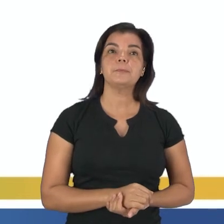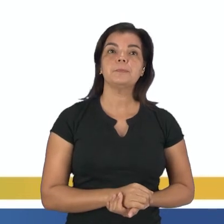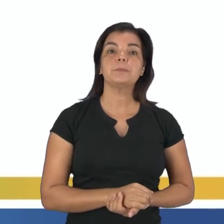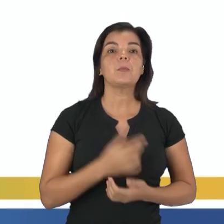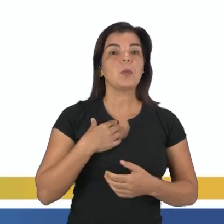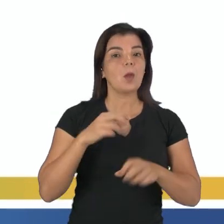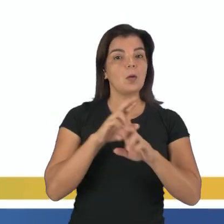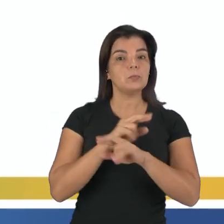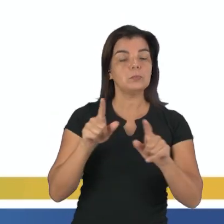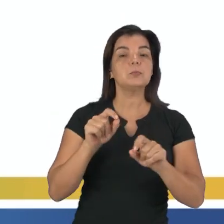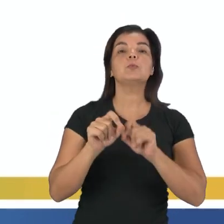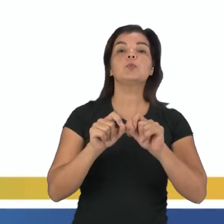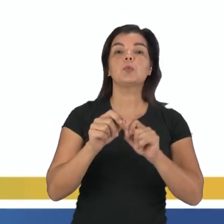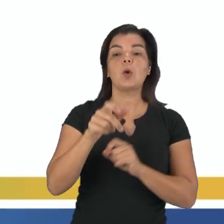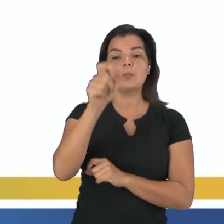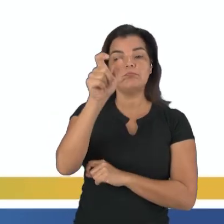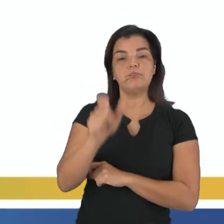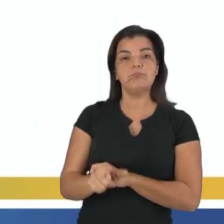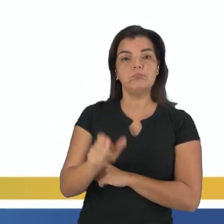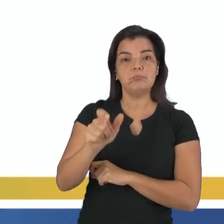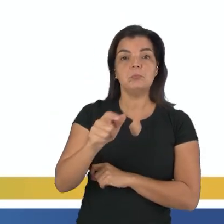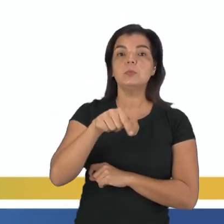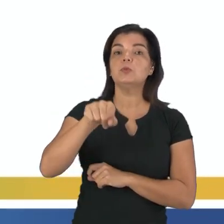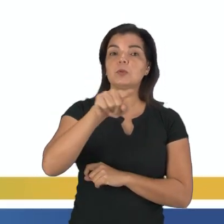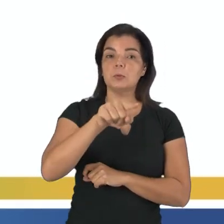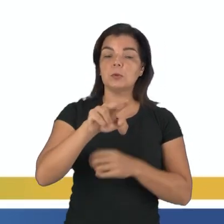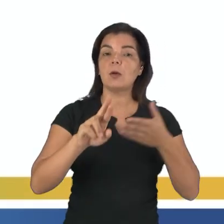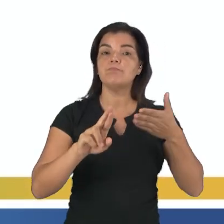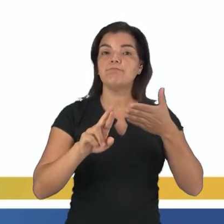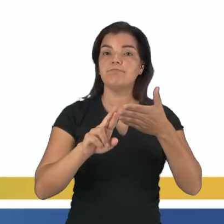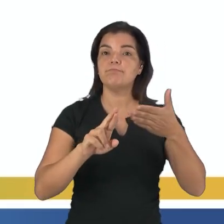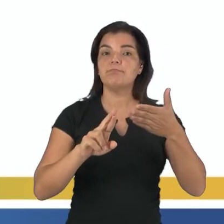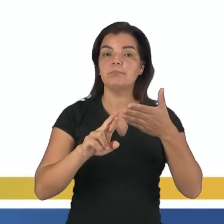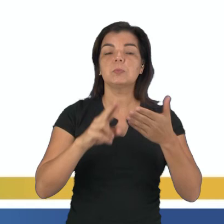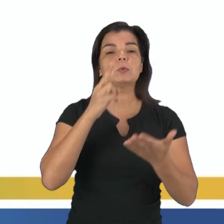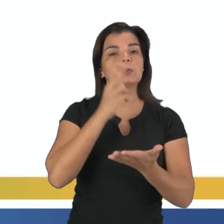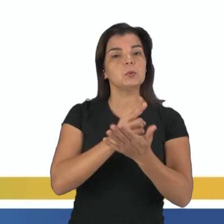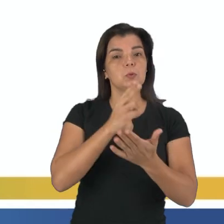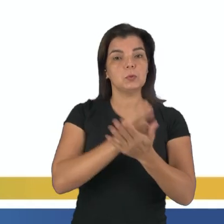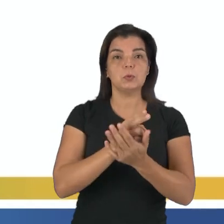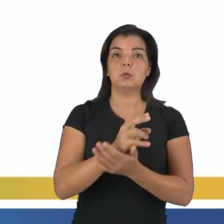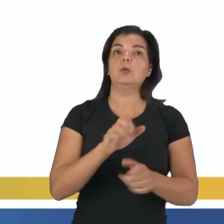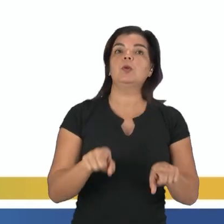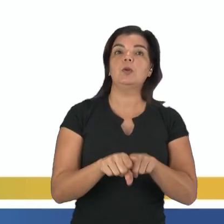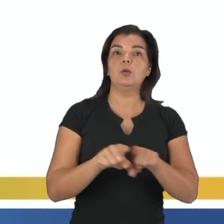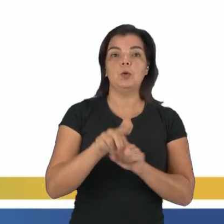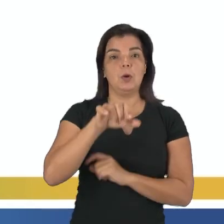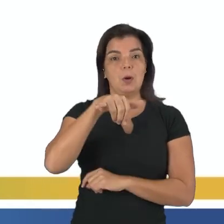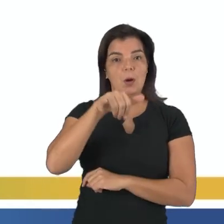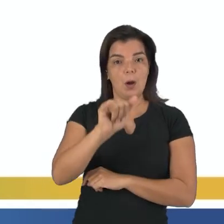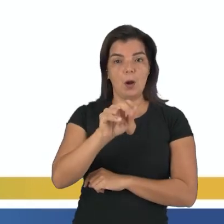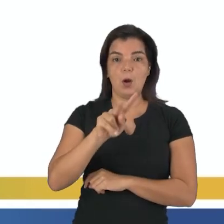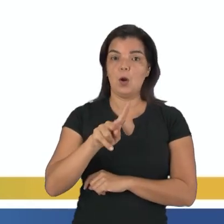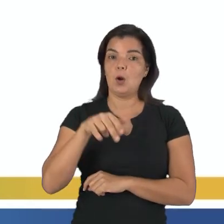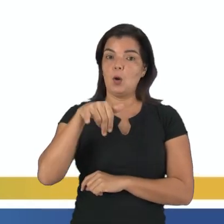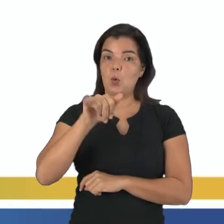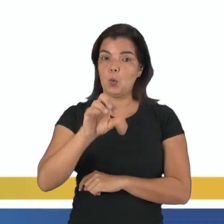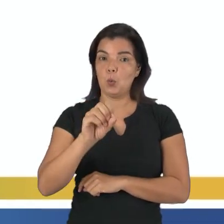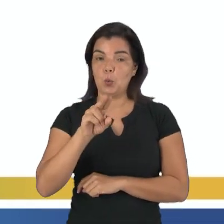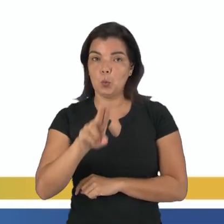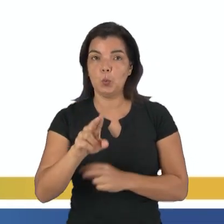Então, a diferença é a pessoa de quem você está falando. Toda vez que você falar sobre I, you,